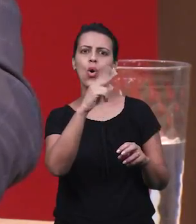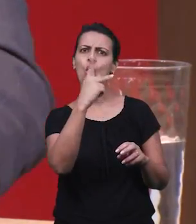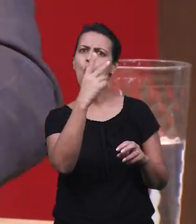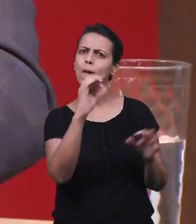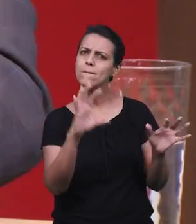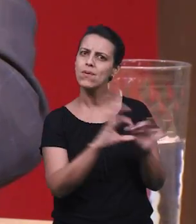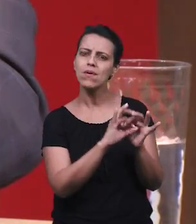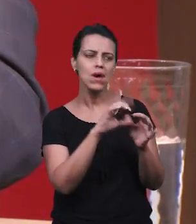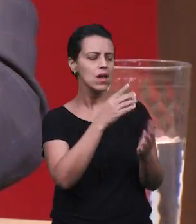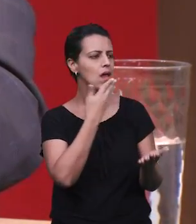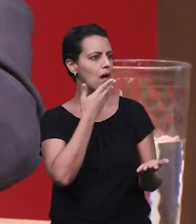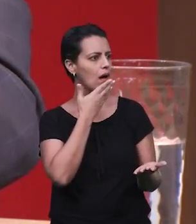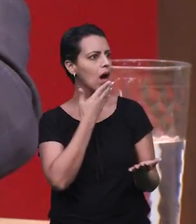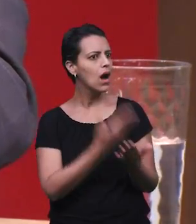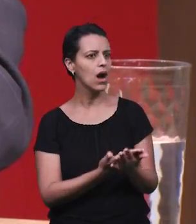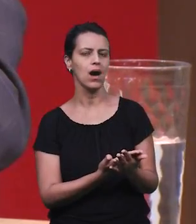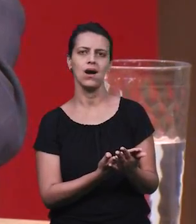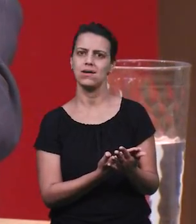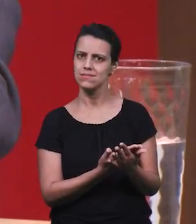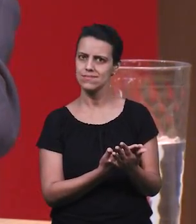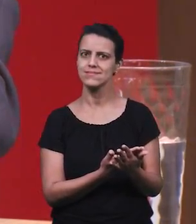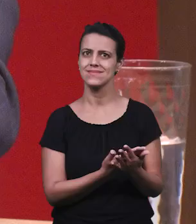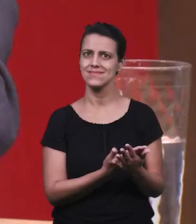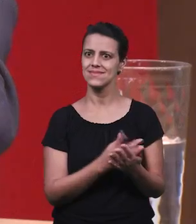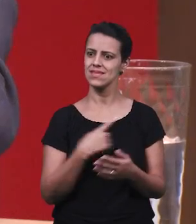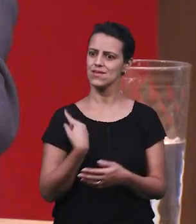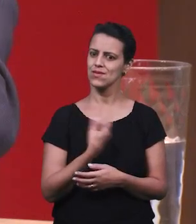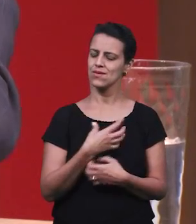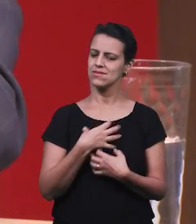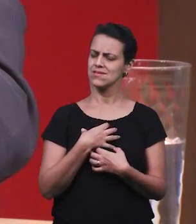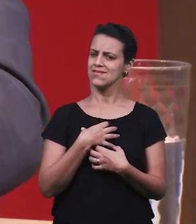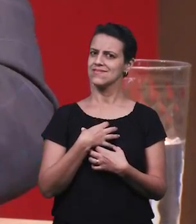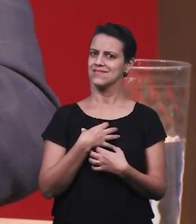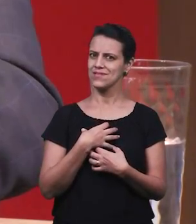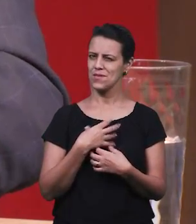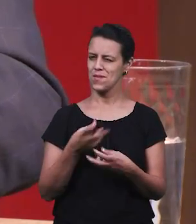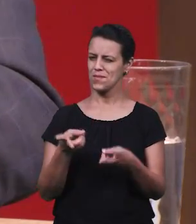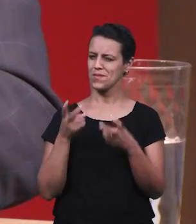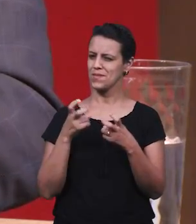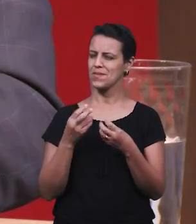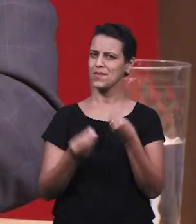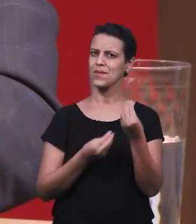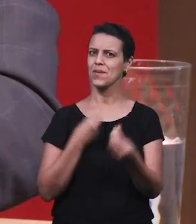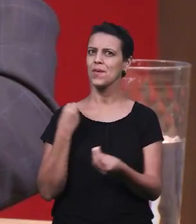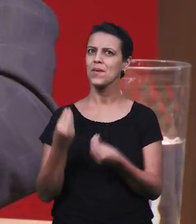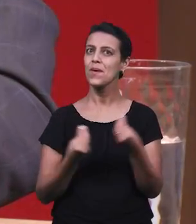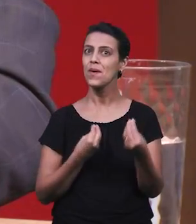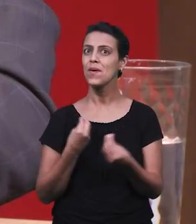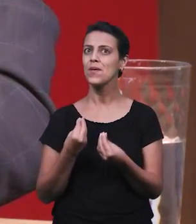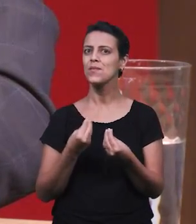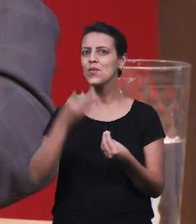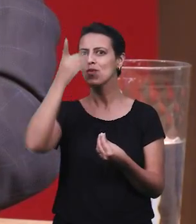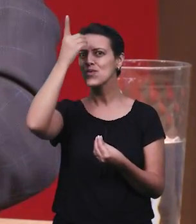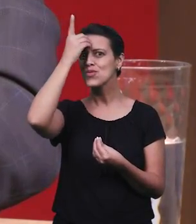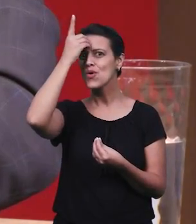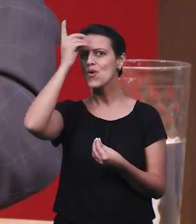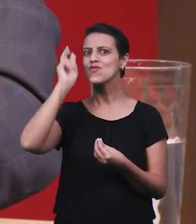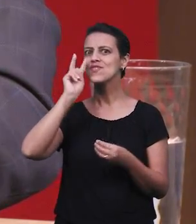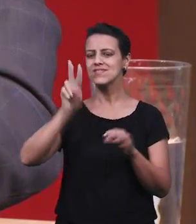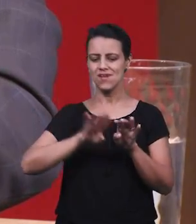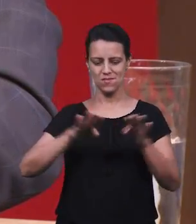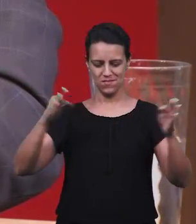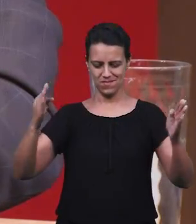impressionado. Então, na verdade, naquela oportunidade, nós começamos a ver a visão